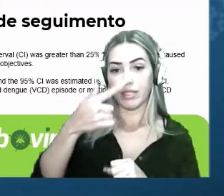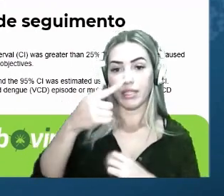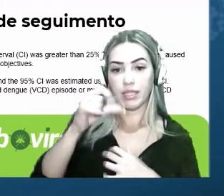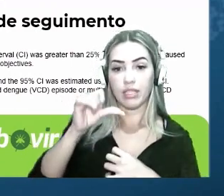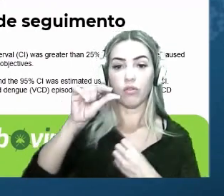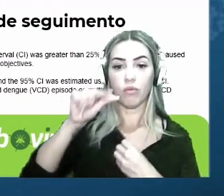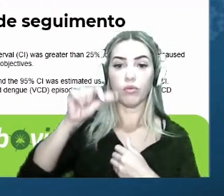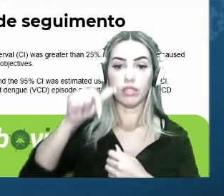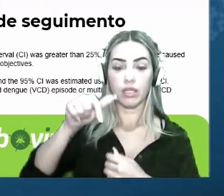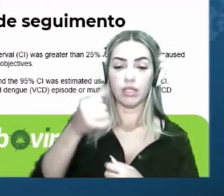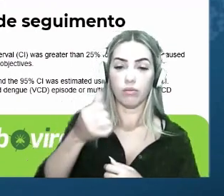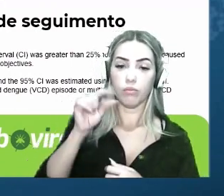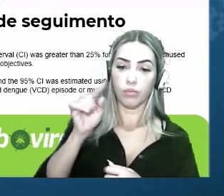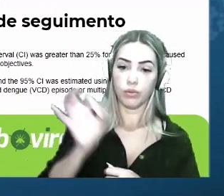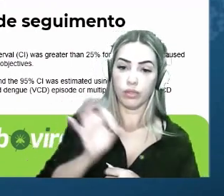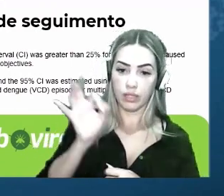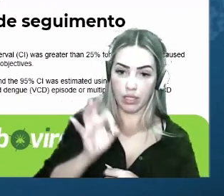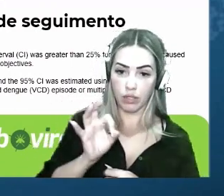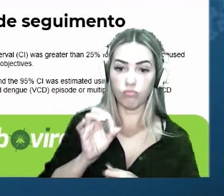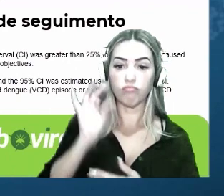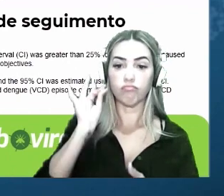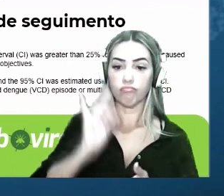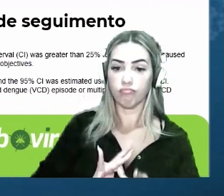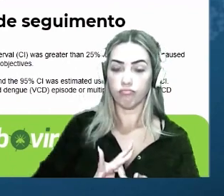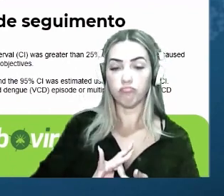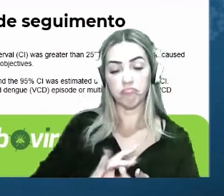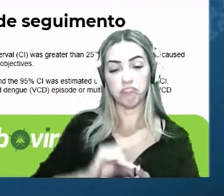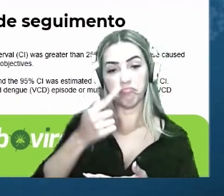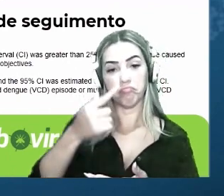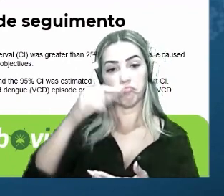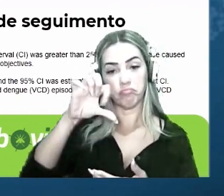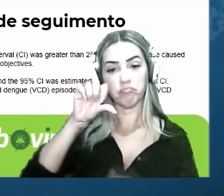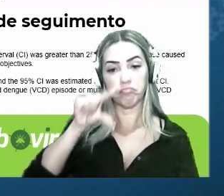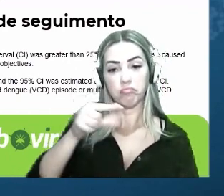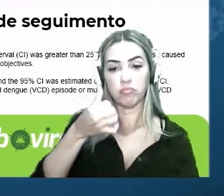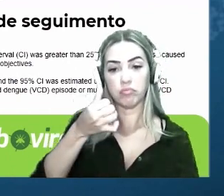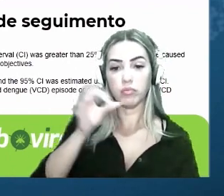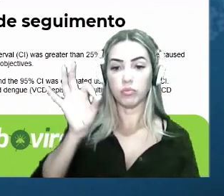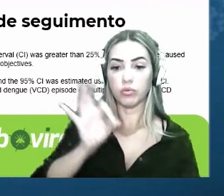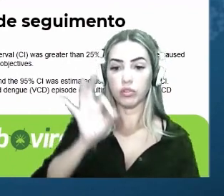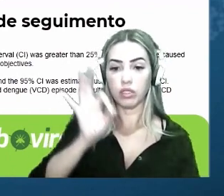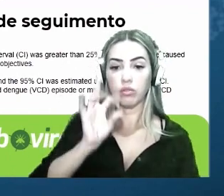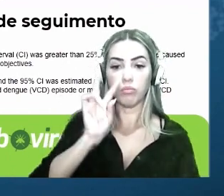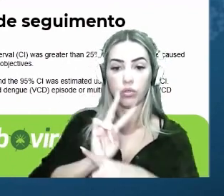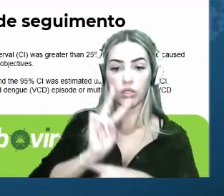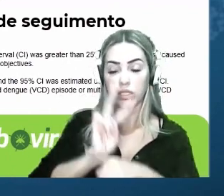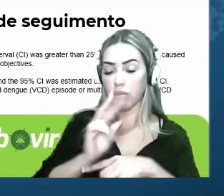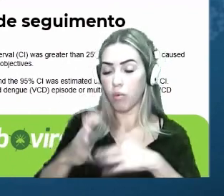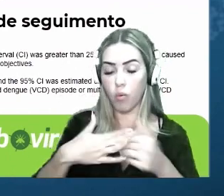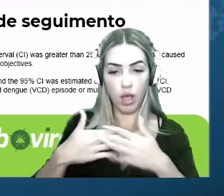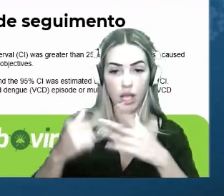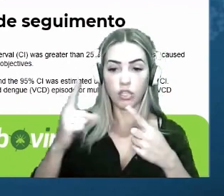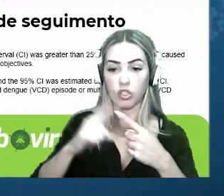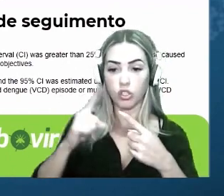79,6% de eficácia, ou seja, 79,6% em proteção para qualquer dengue sintomática,